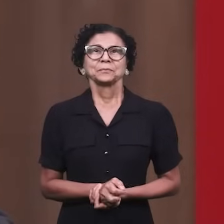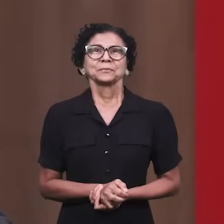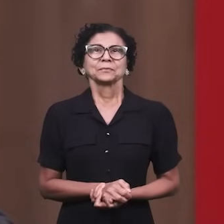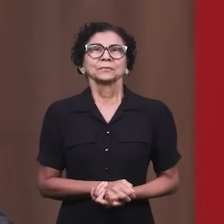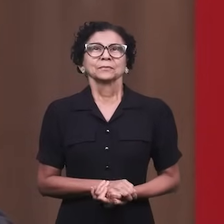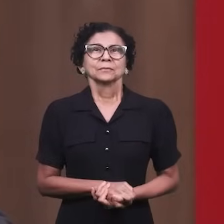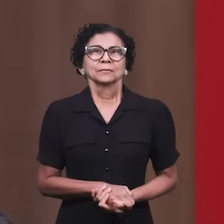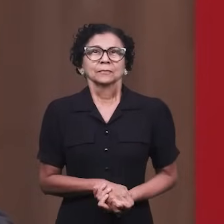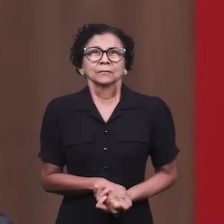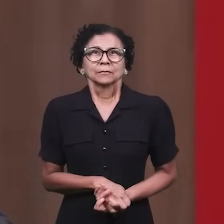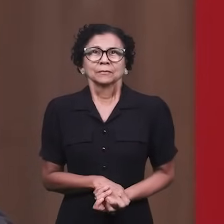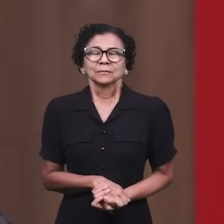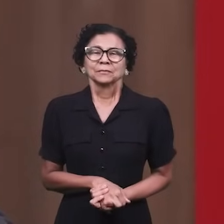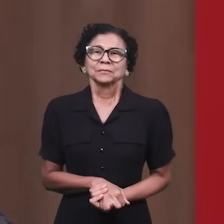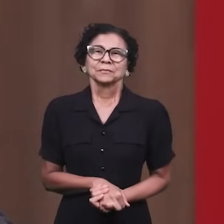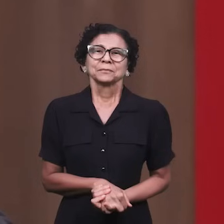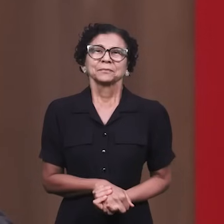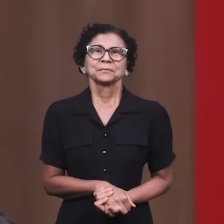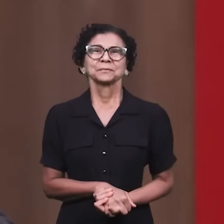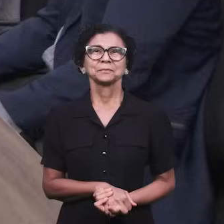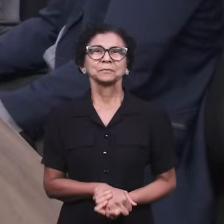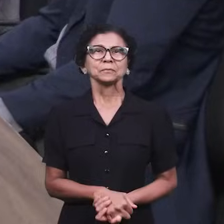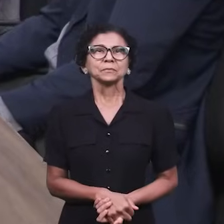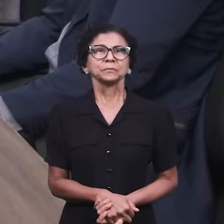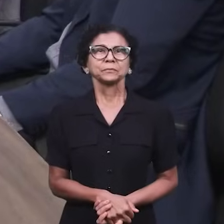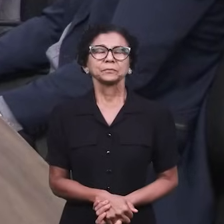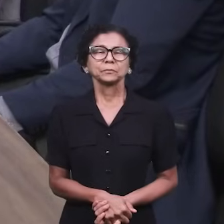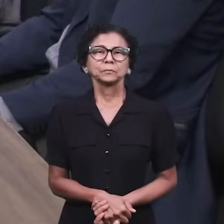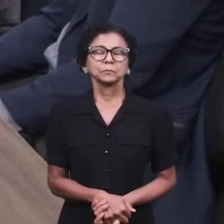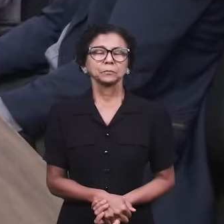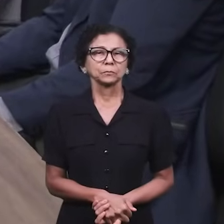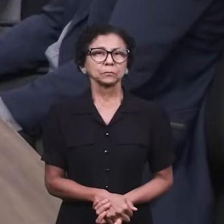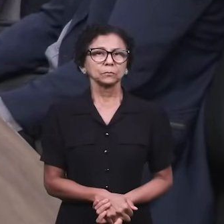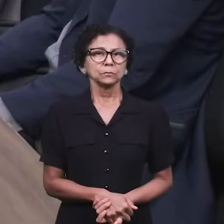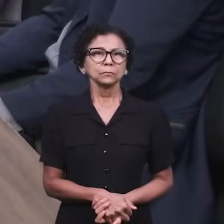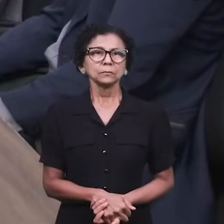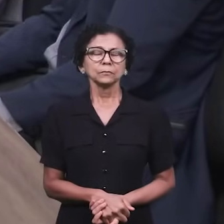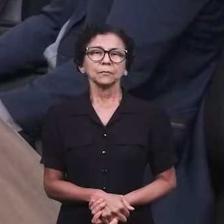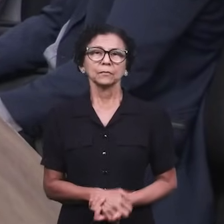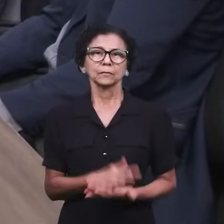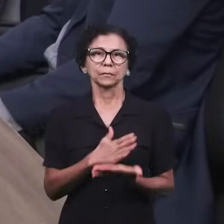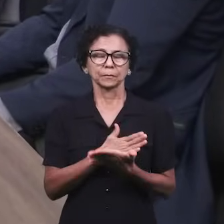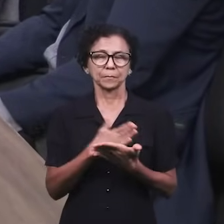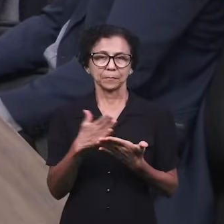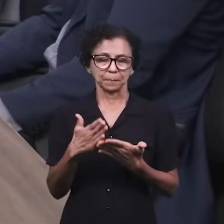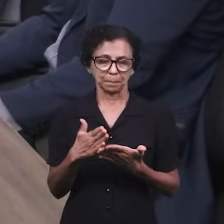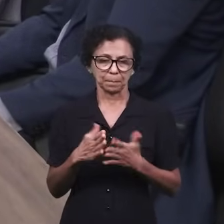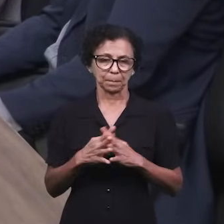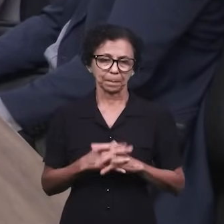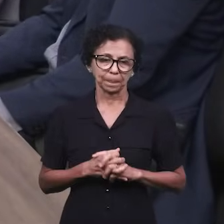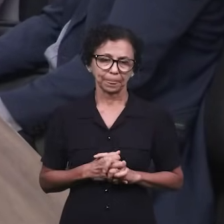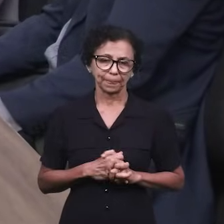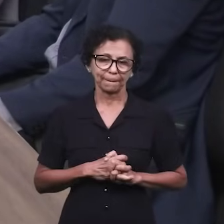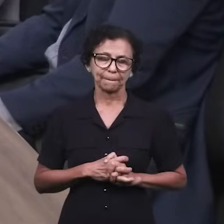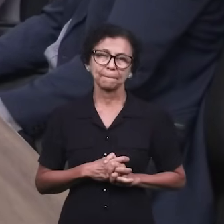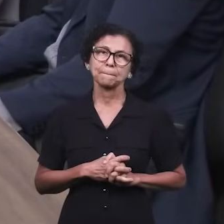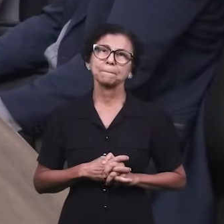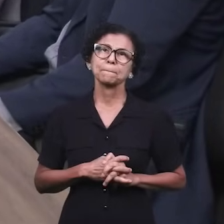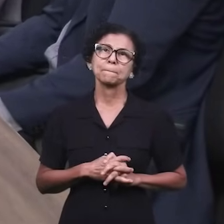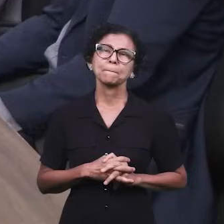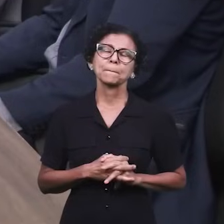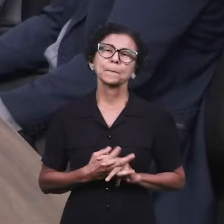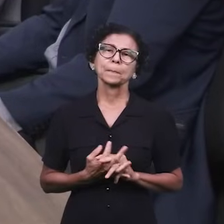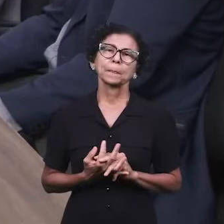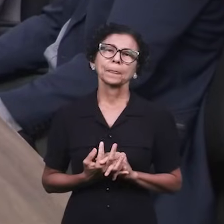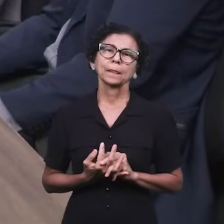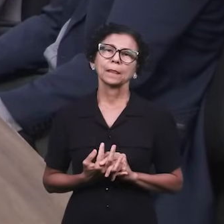atrás dos nossos irmãos. Tentar acompanhar. Exatamente. Bem, para a gente poder iniciar esse assunto, eu já gostaria de trazer